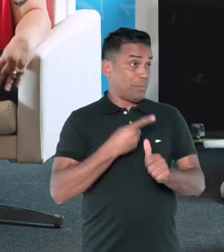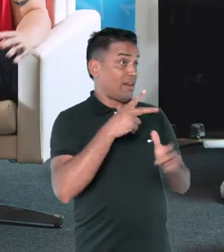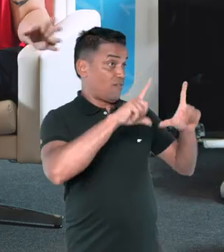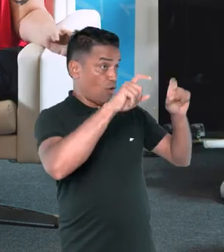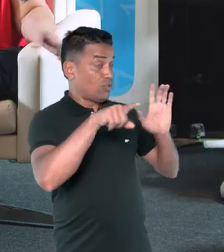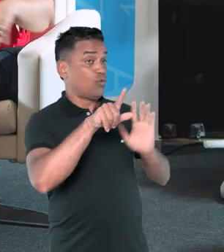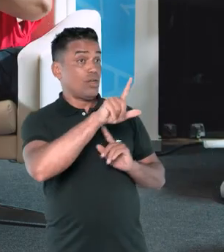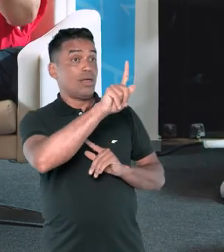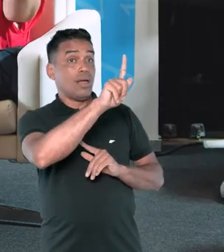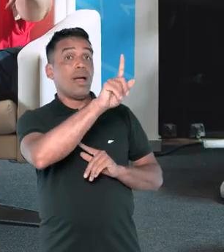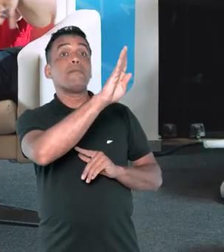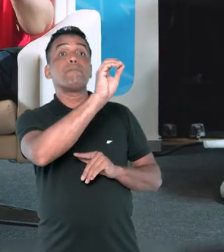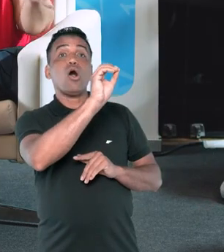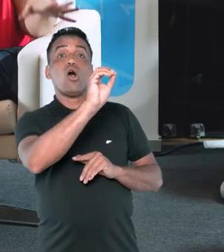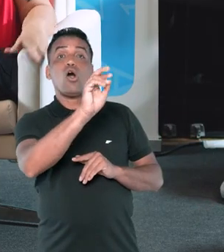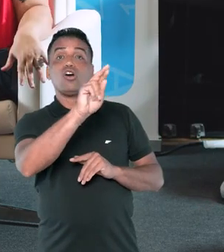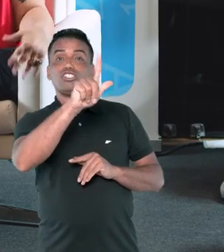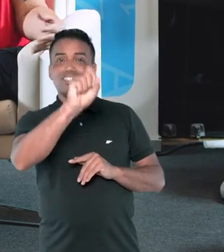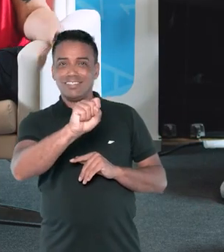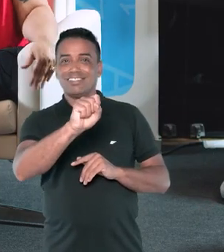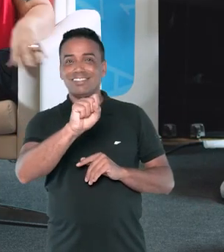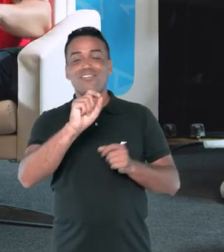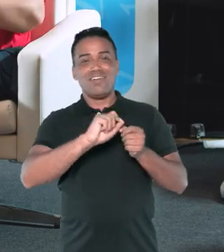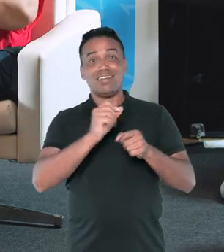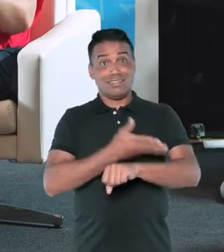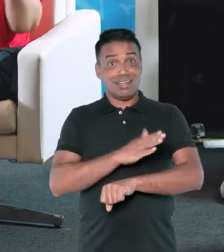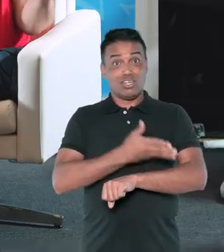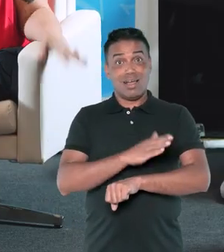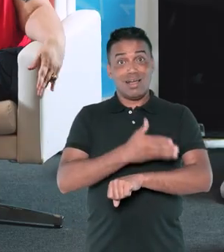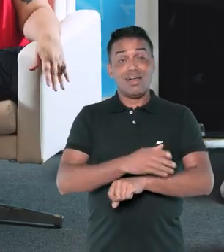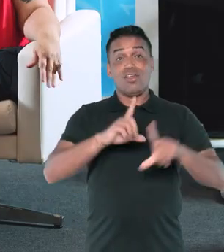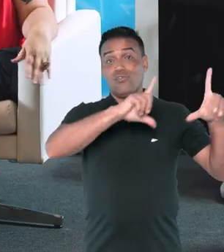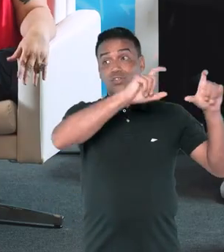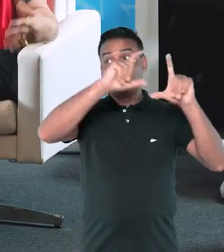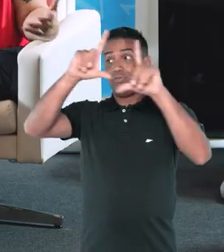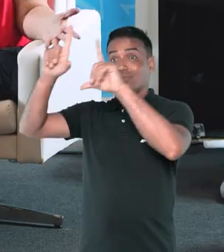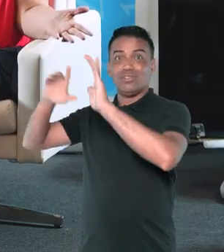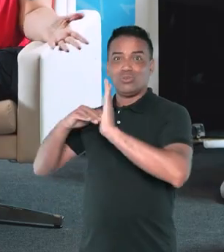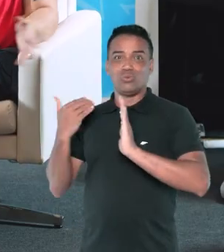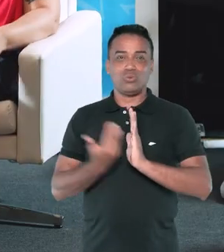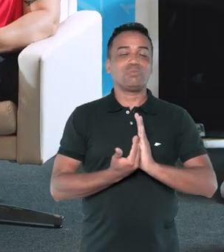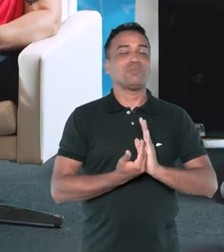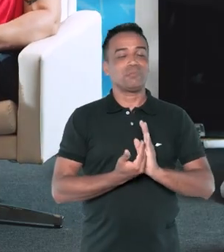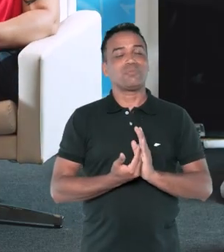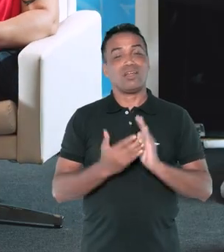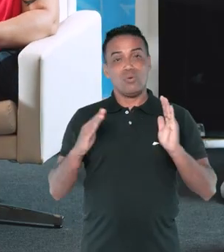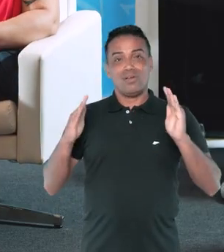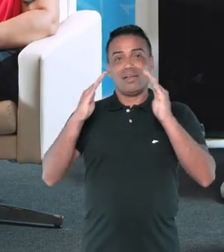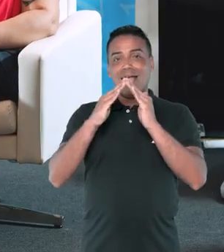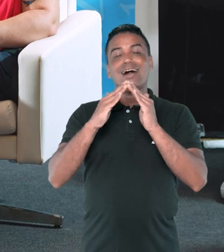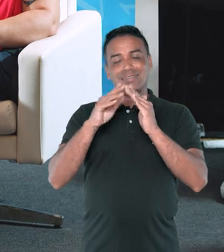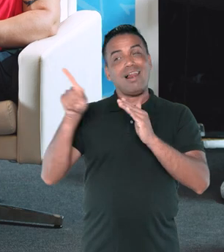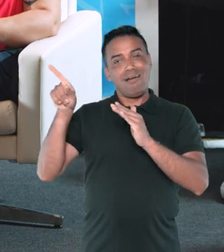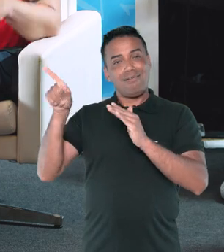acaso, ele estava de estagiário numa produção, fez uma foto linda do Borges e aí tem fotografado todo mundo. E ele estava nessa casa passando um tempo e eu